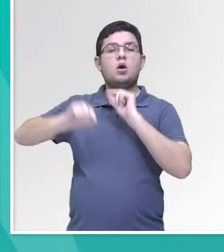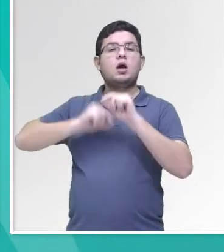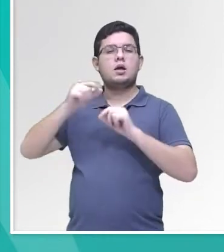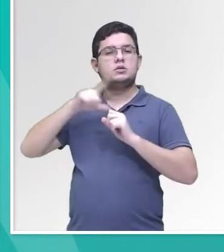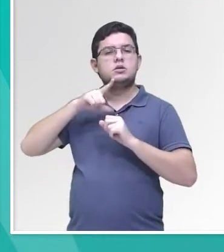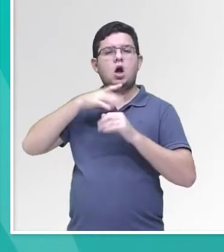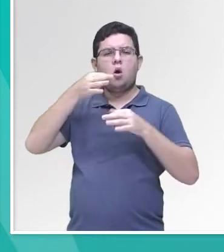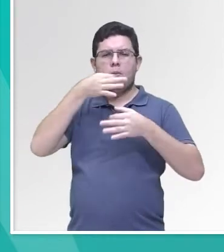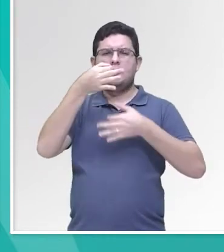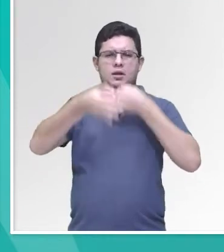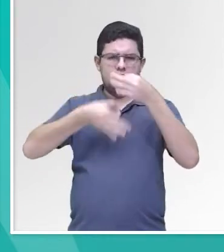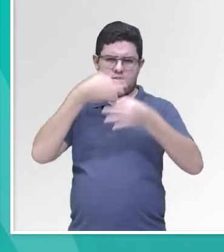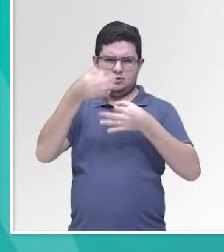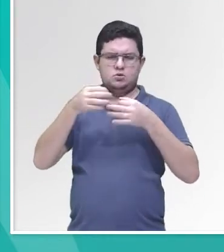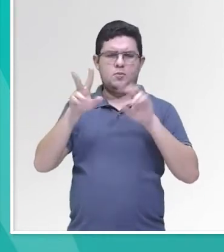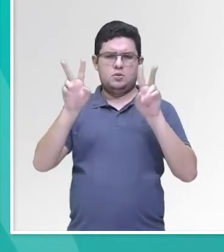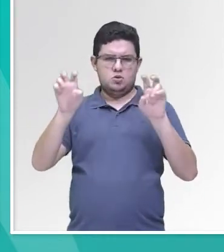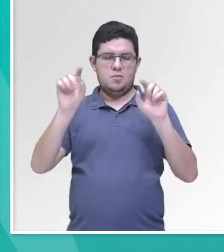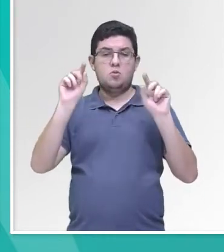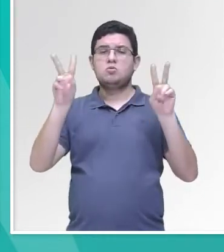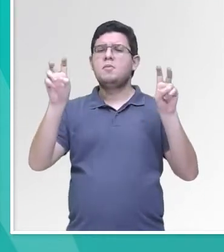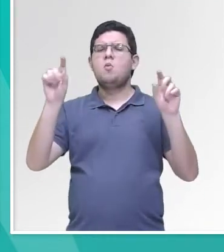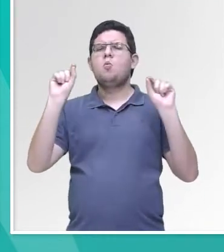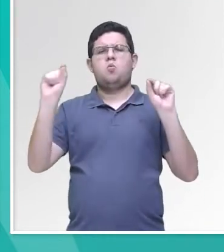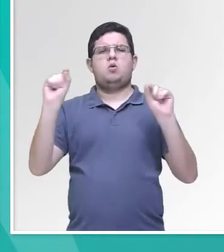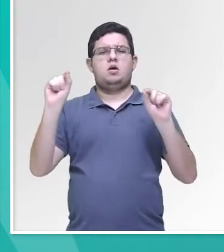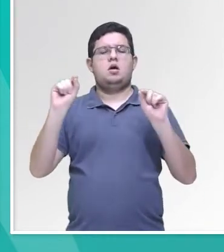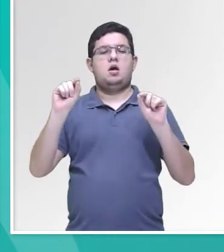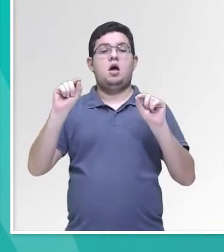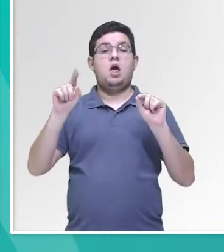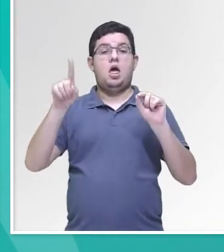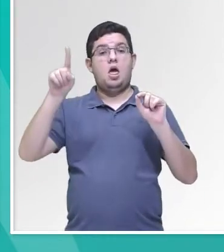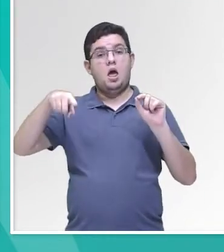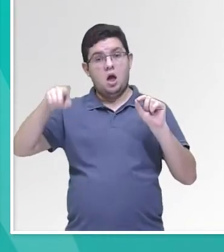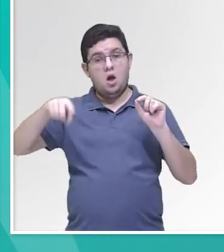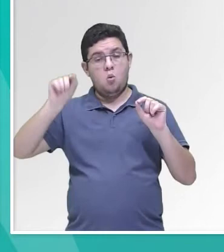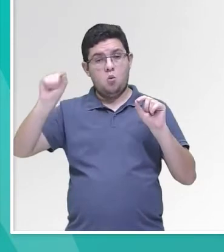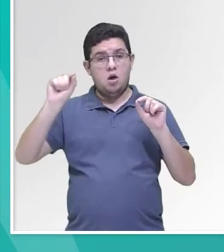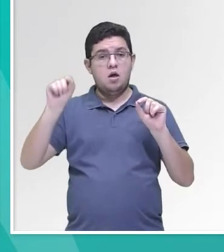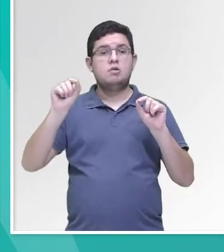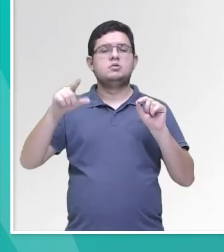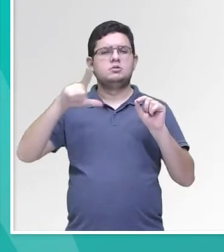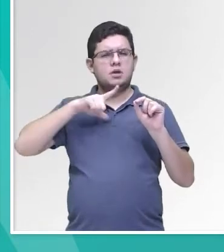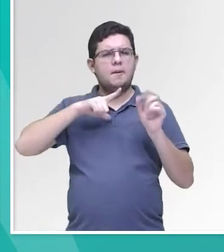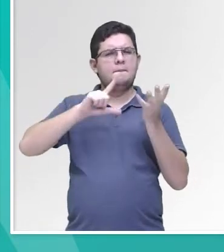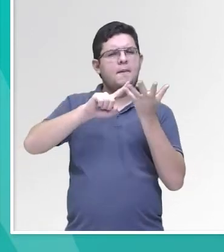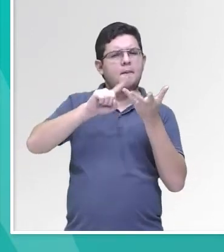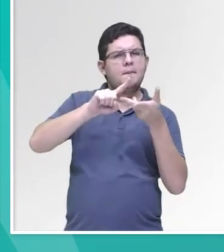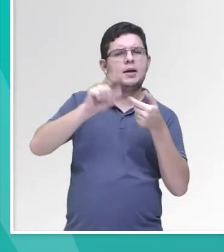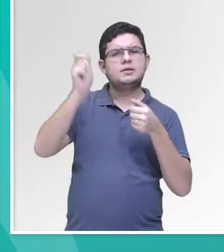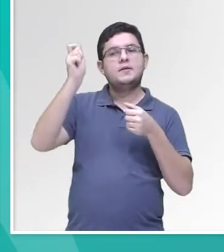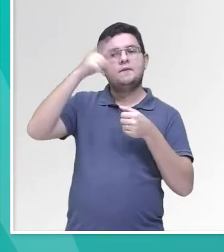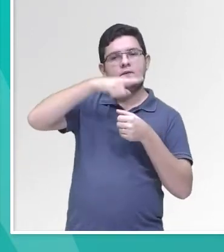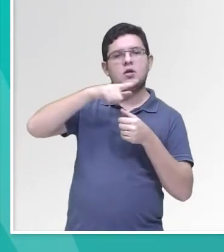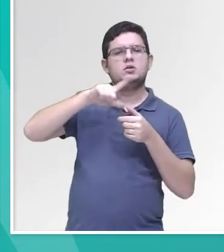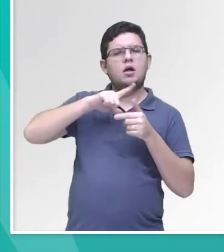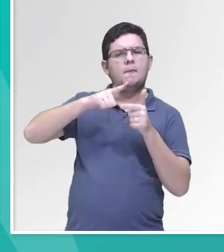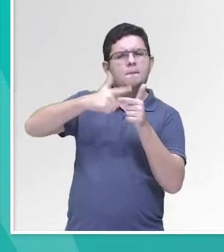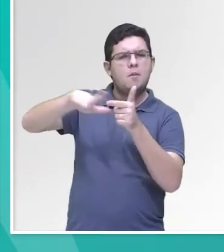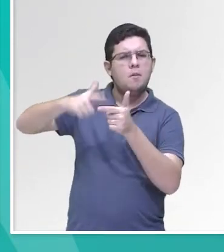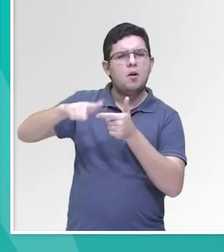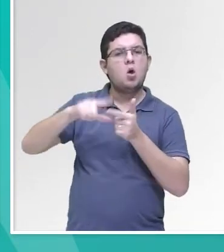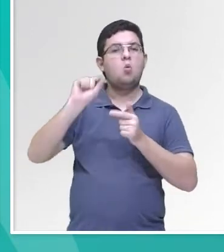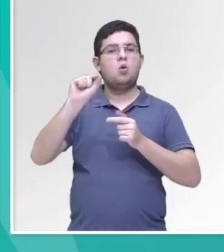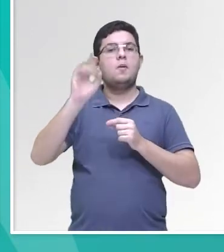E a opinião sobre o tema era qual? Era de que existem dificuldades, existem problemas no